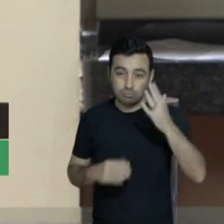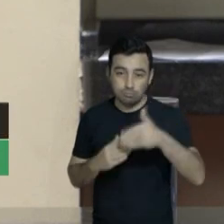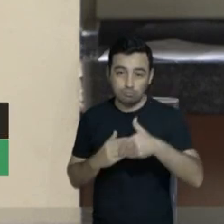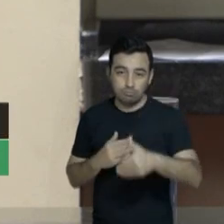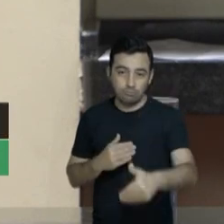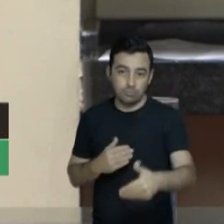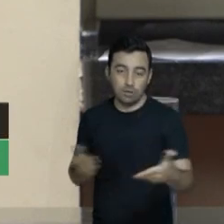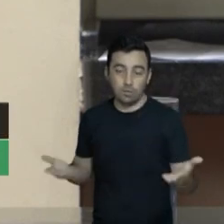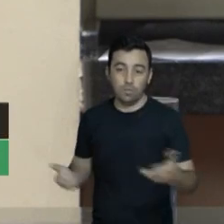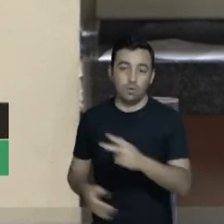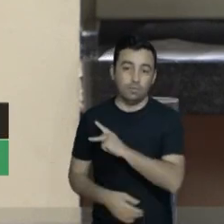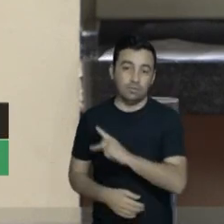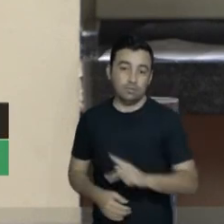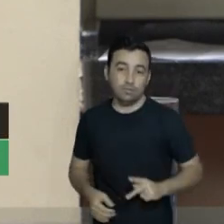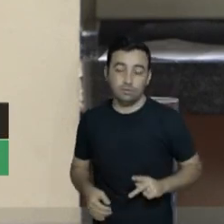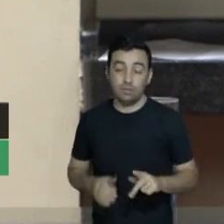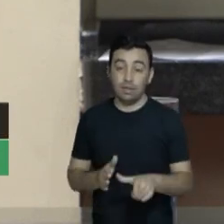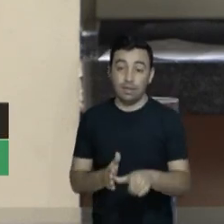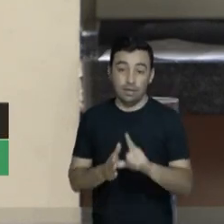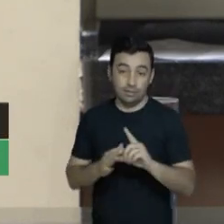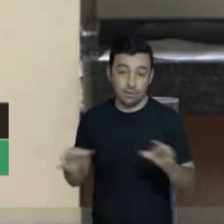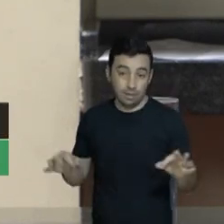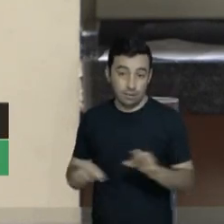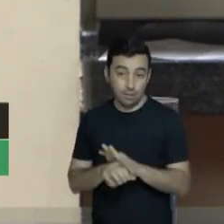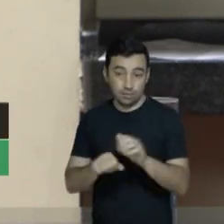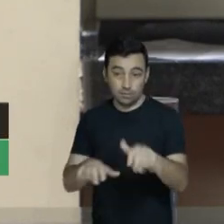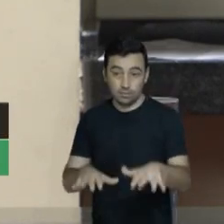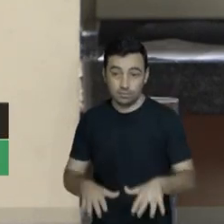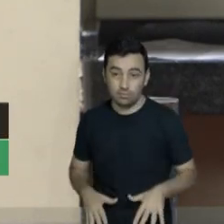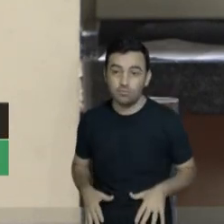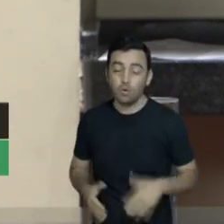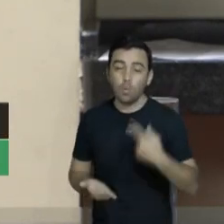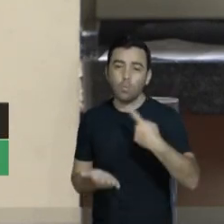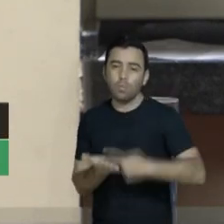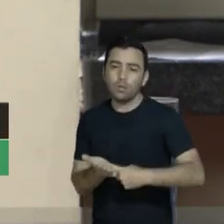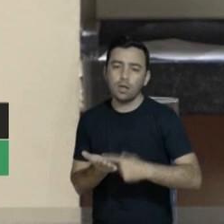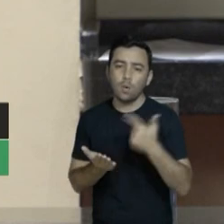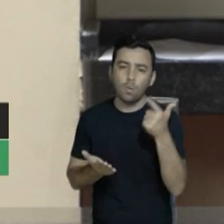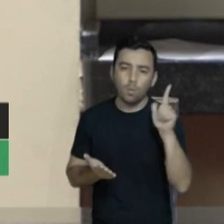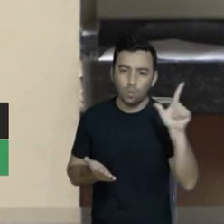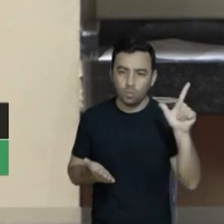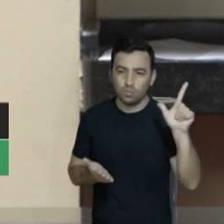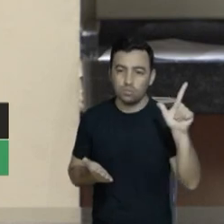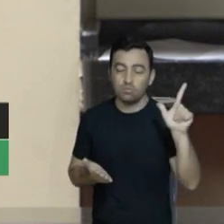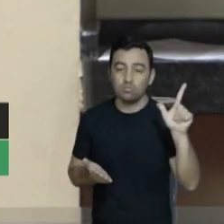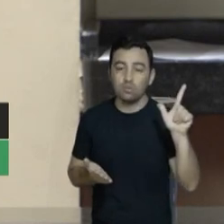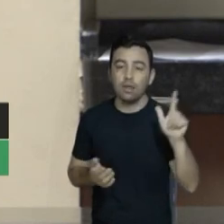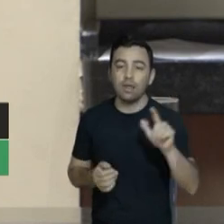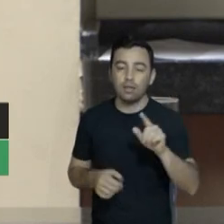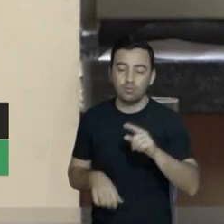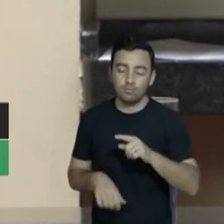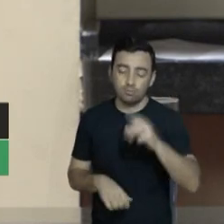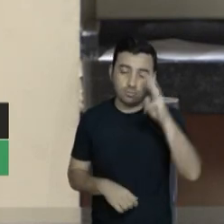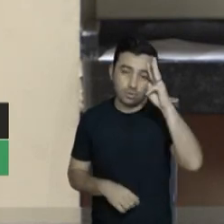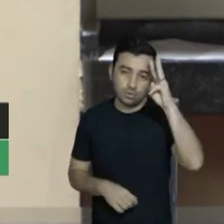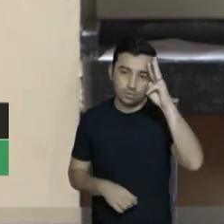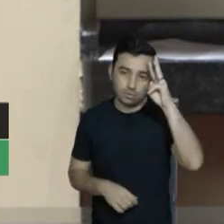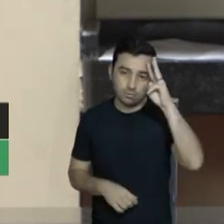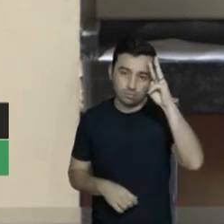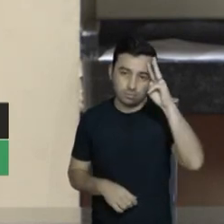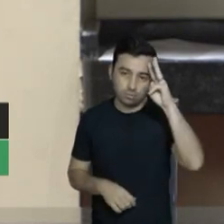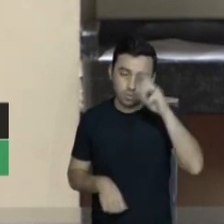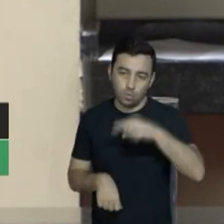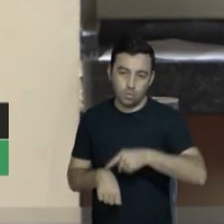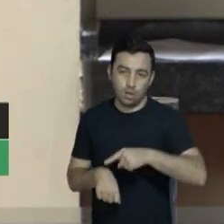essa presidência, antes de encerrar a sessão, convoca outra ordinária para terça-feira,